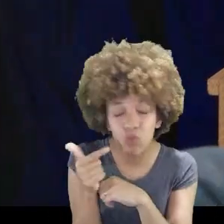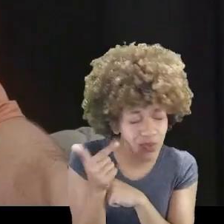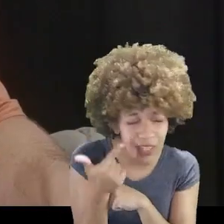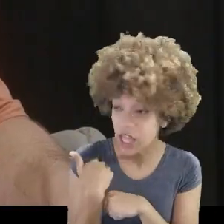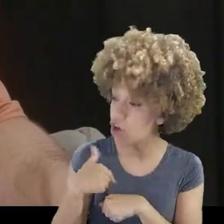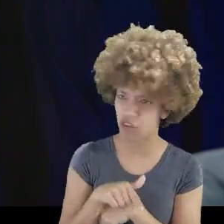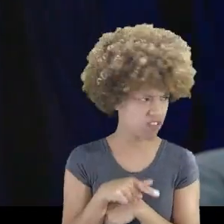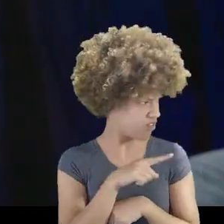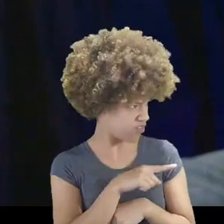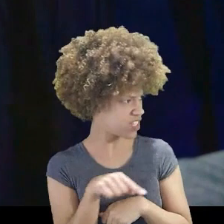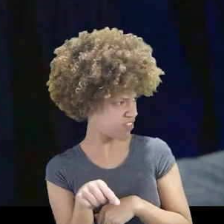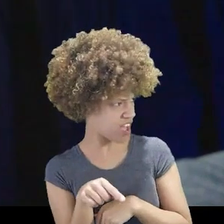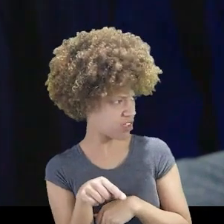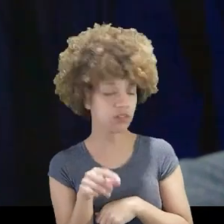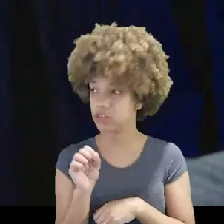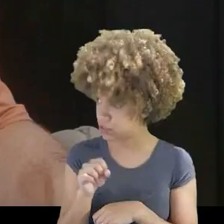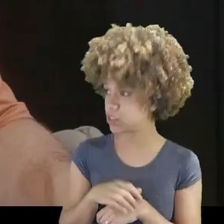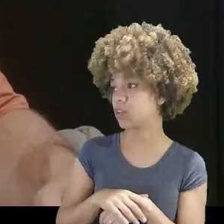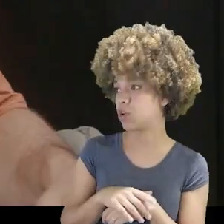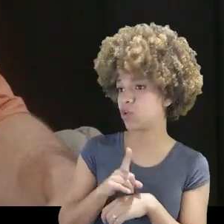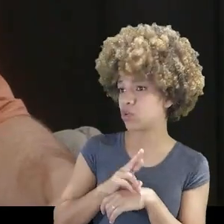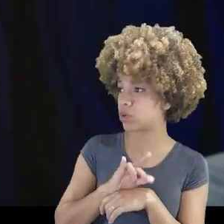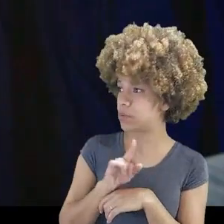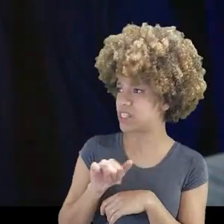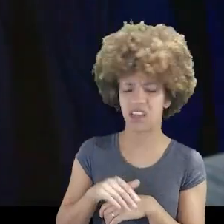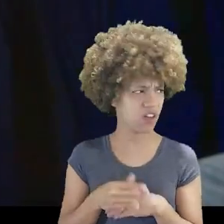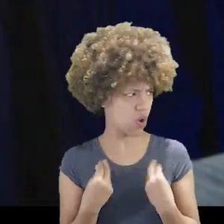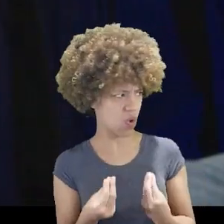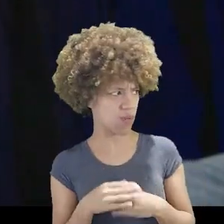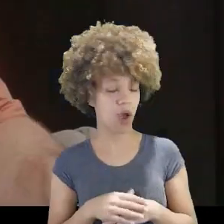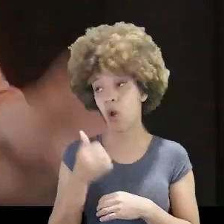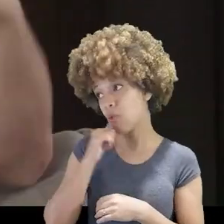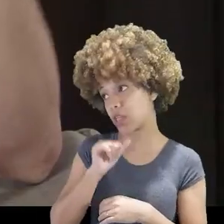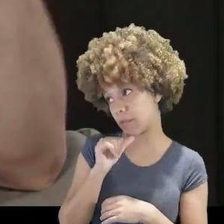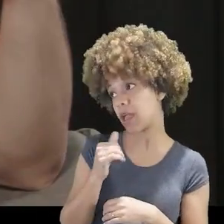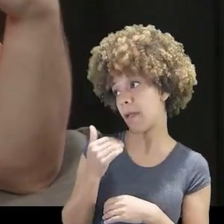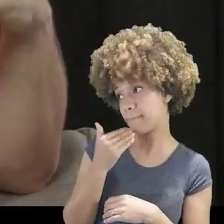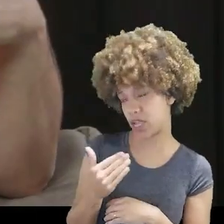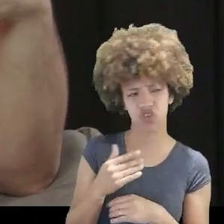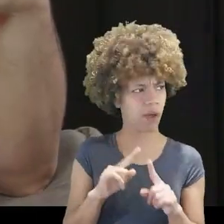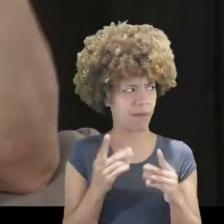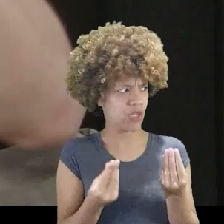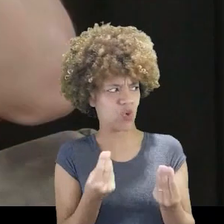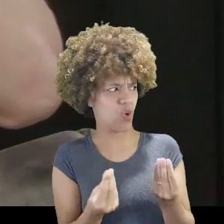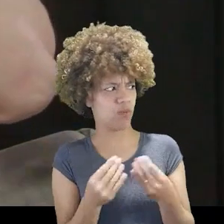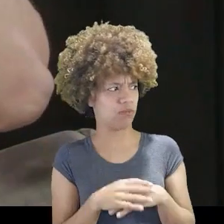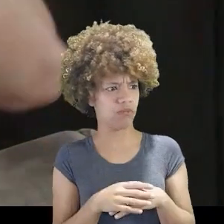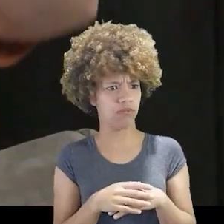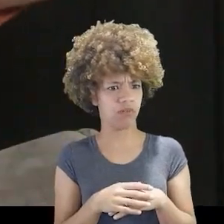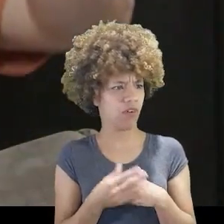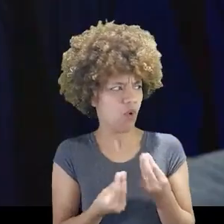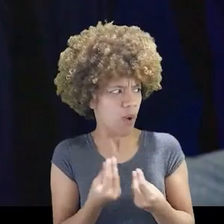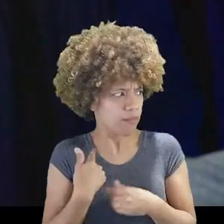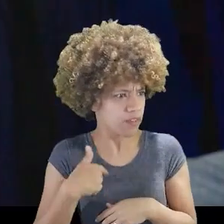não tem isso aí ó eu vou quando eu tô Bezerra para tirar os cara que você vai lá quando a mãe me pede mas quem quer ir lá livro é o que eu